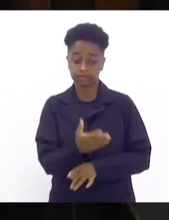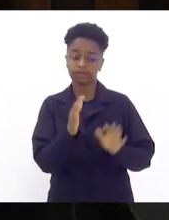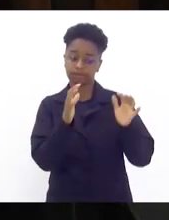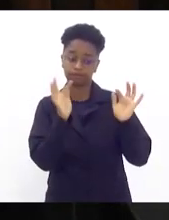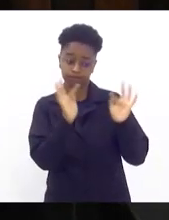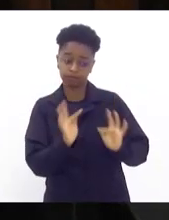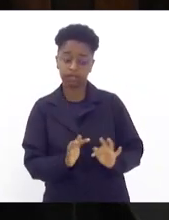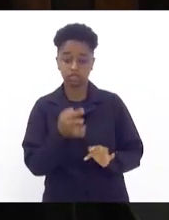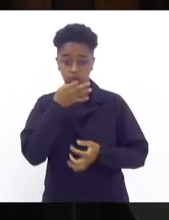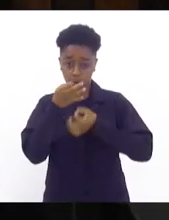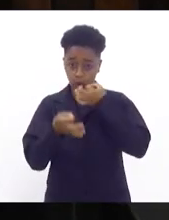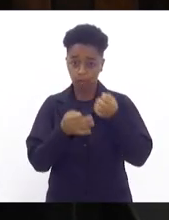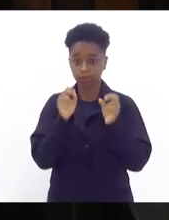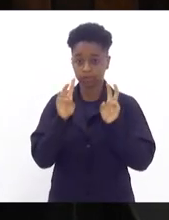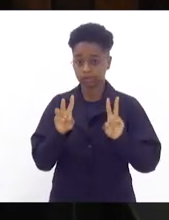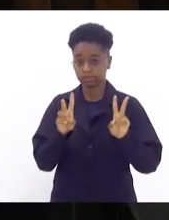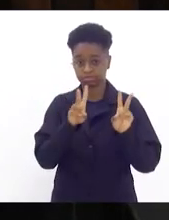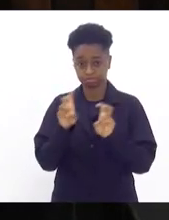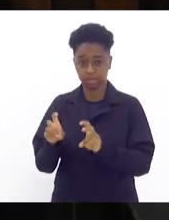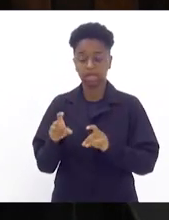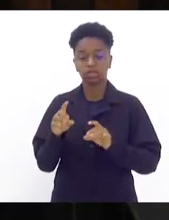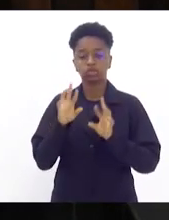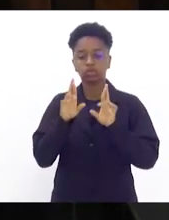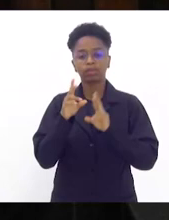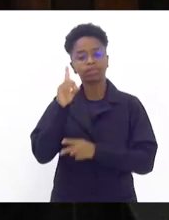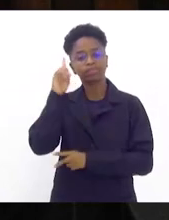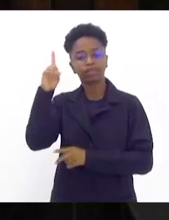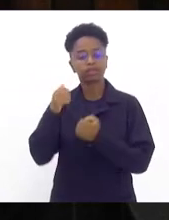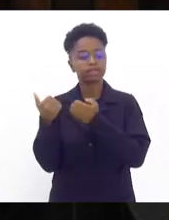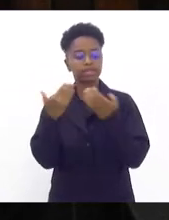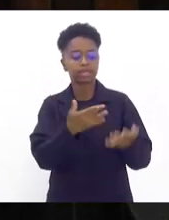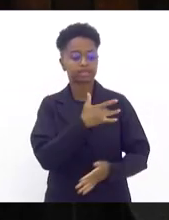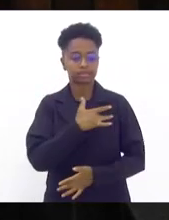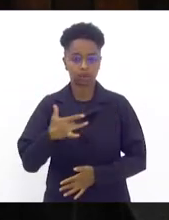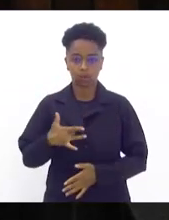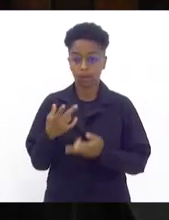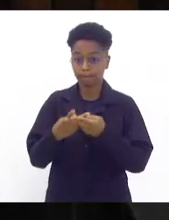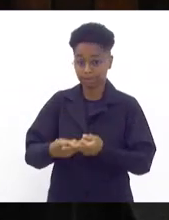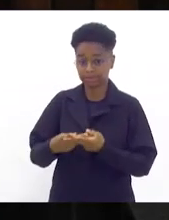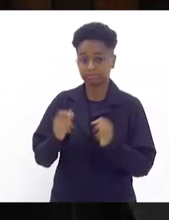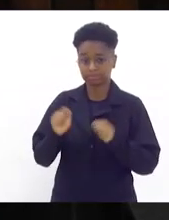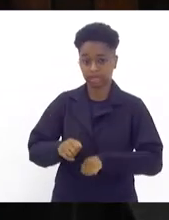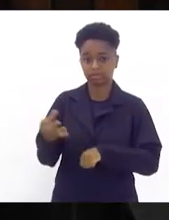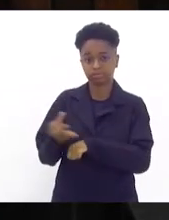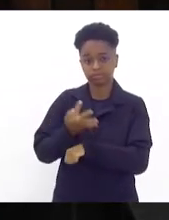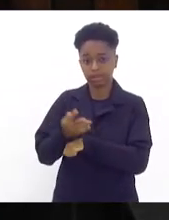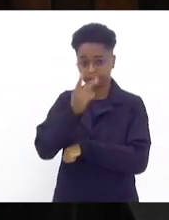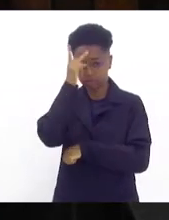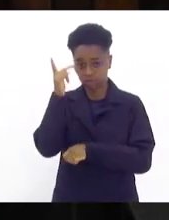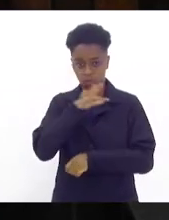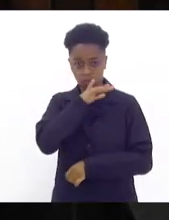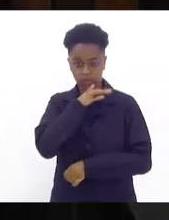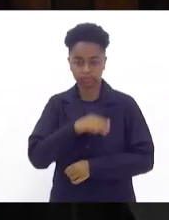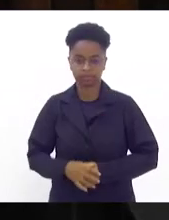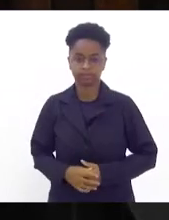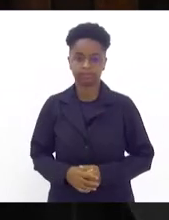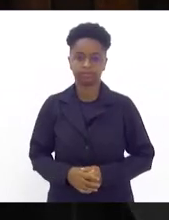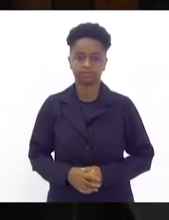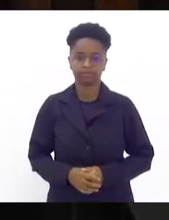comentário. Que Deus dê muita saúde, paciência para aturar essa gente ruim.